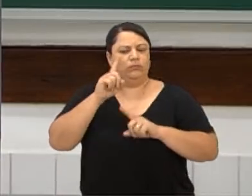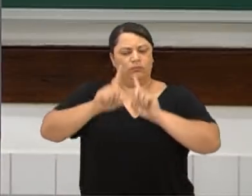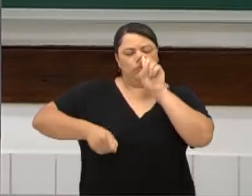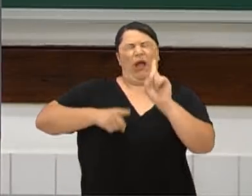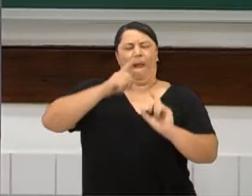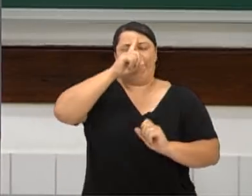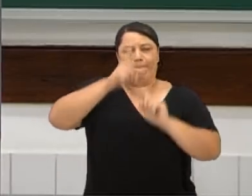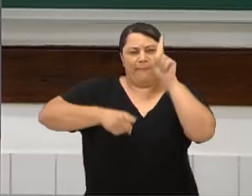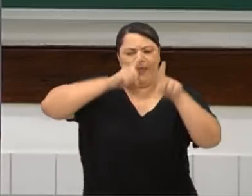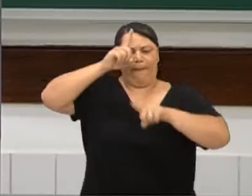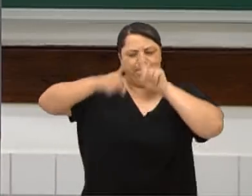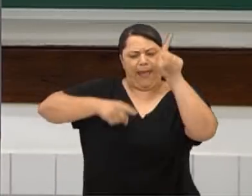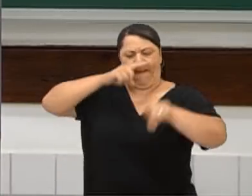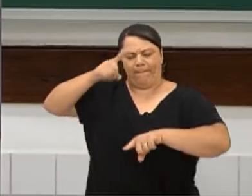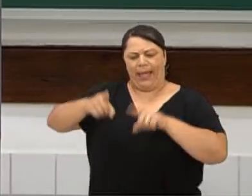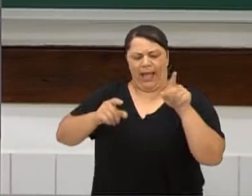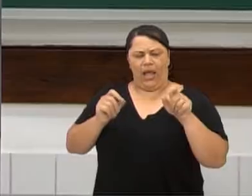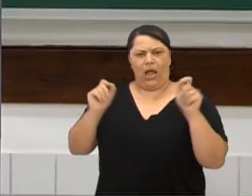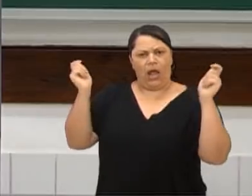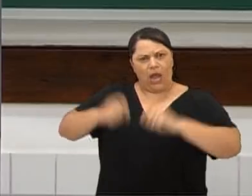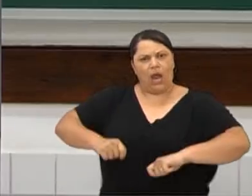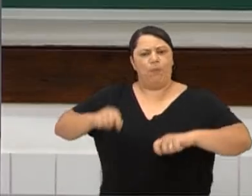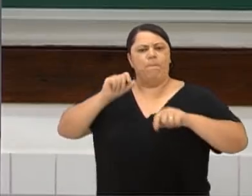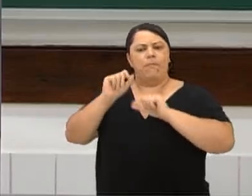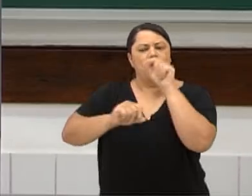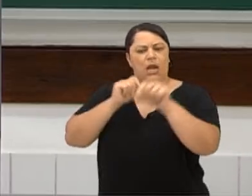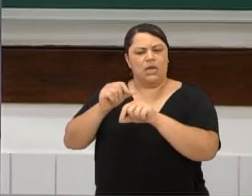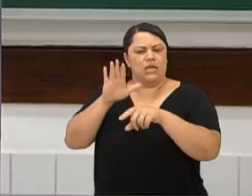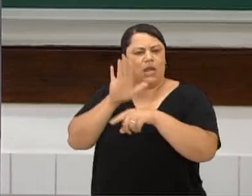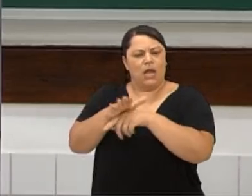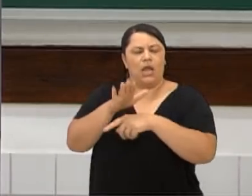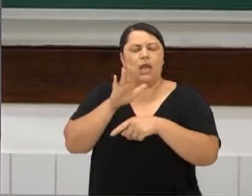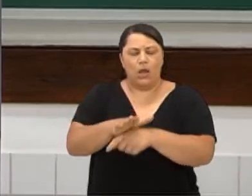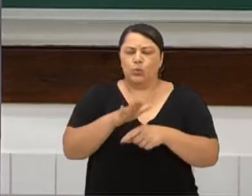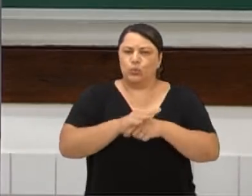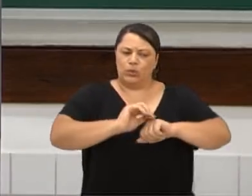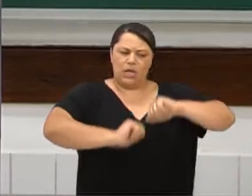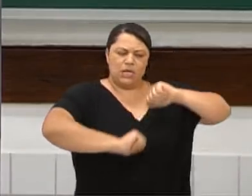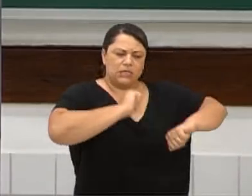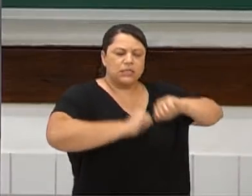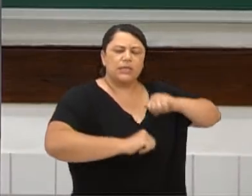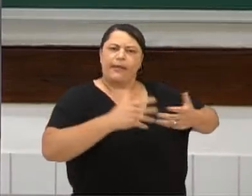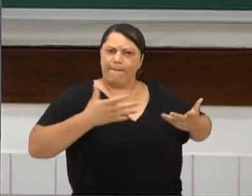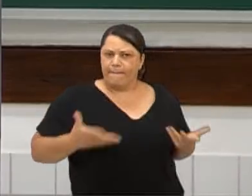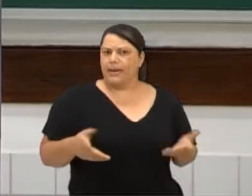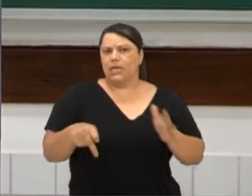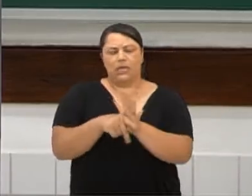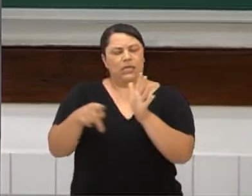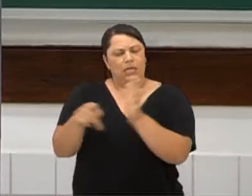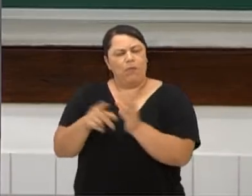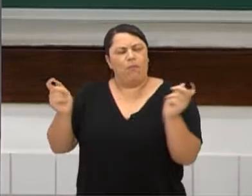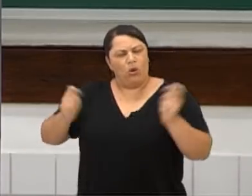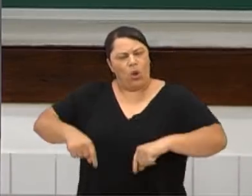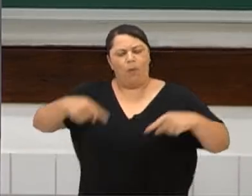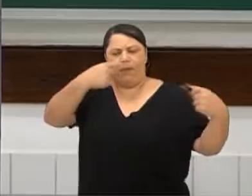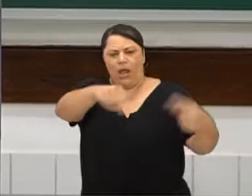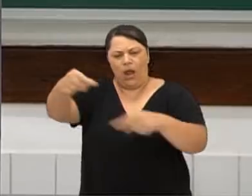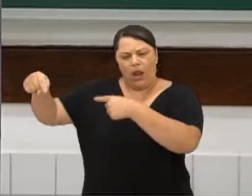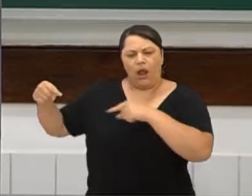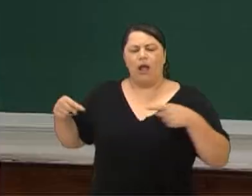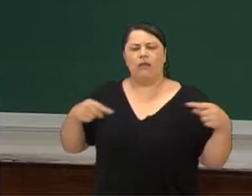para favorecer as empresas. Então, vou repetir. O Estado monopolista é um tipo de governo onde a política,